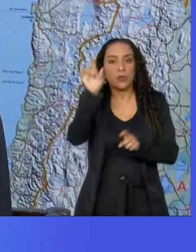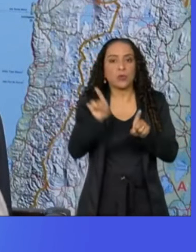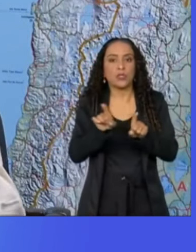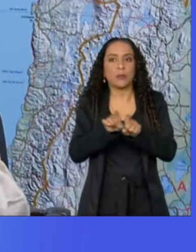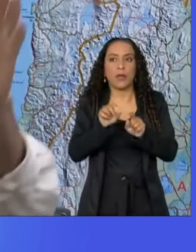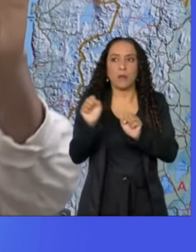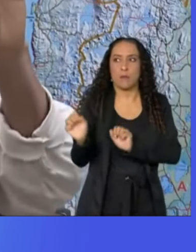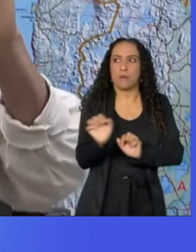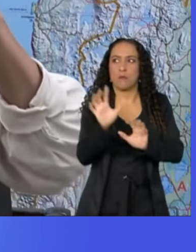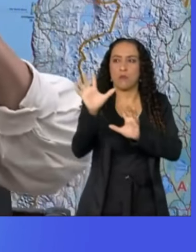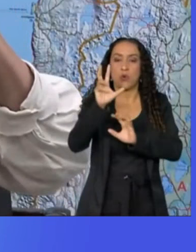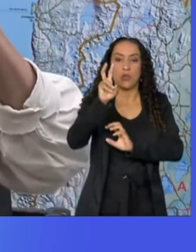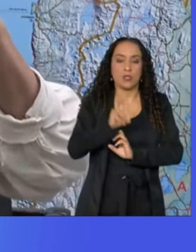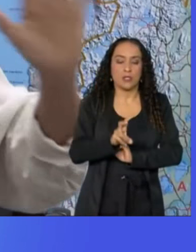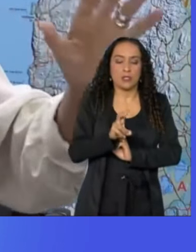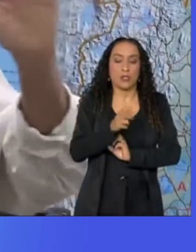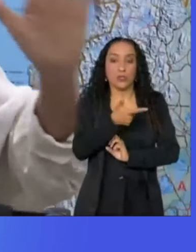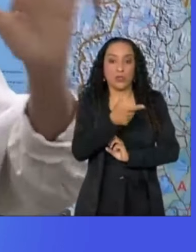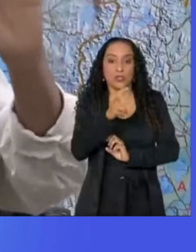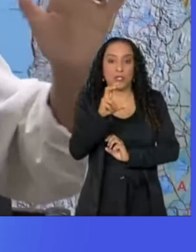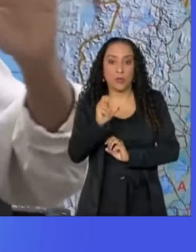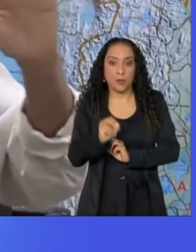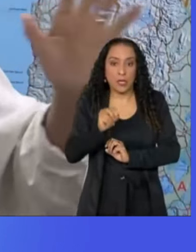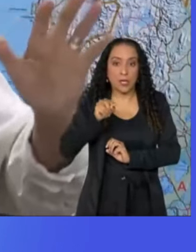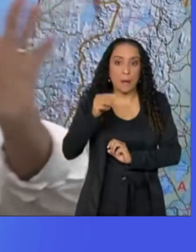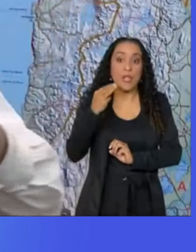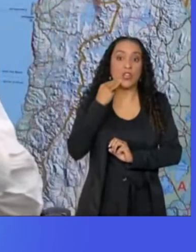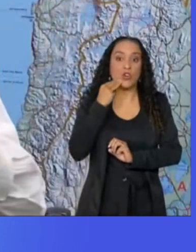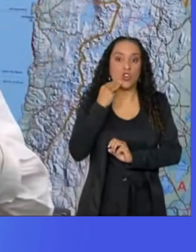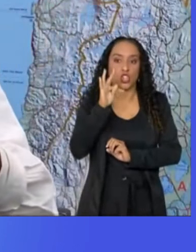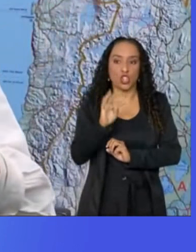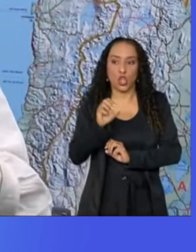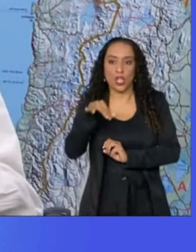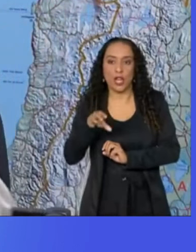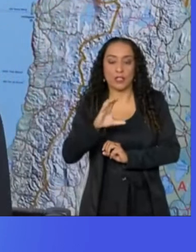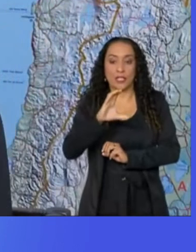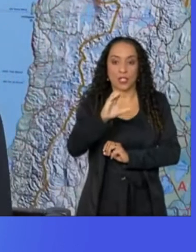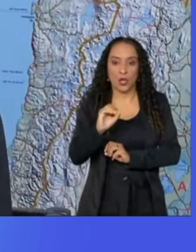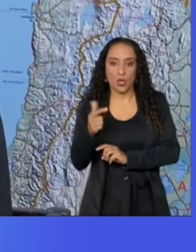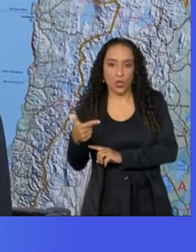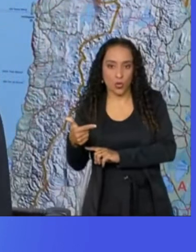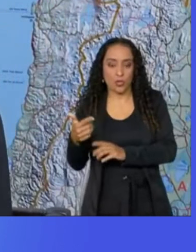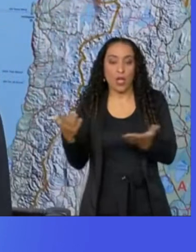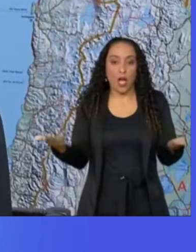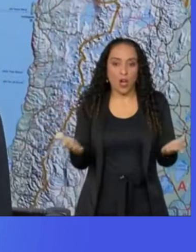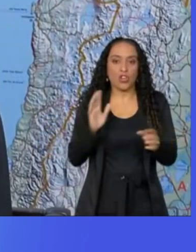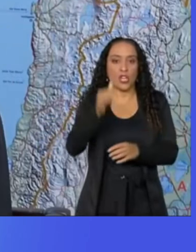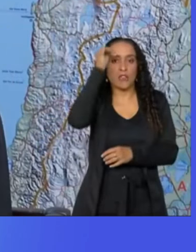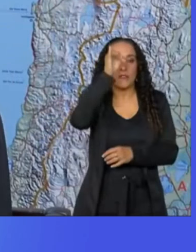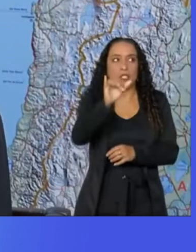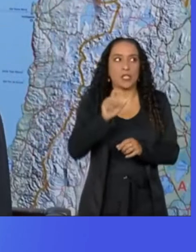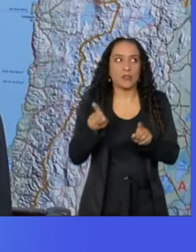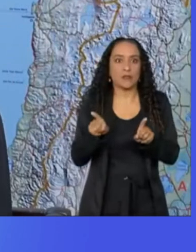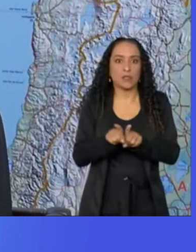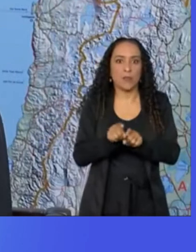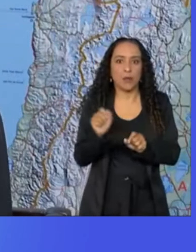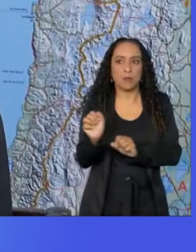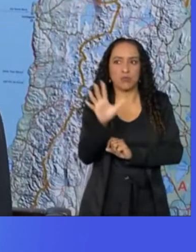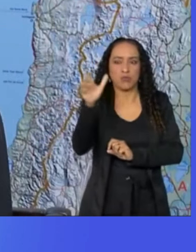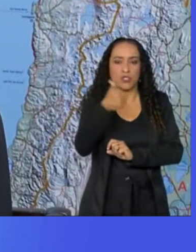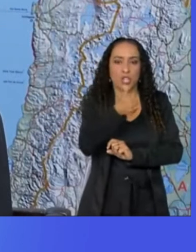na atmosfera 250 milhões de toneladas de CO2 esse ano já evitamos lançar